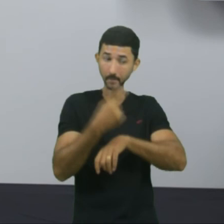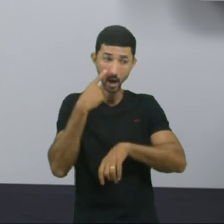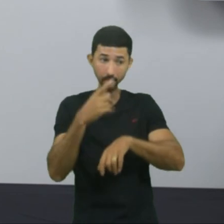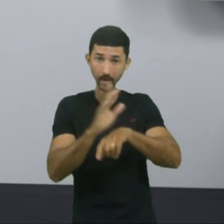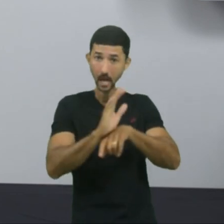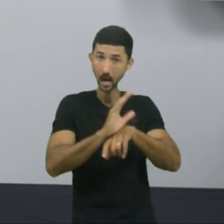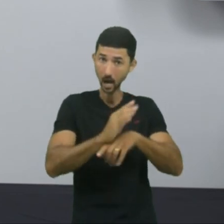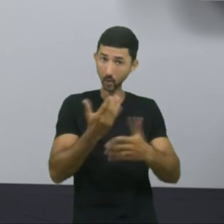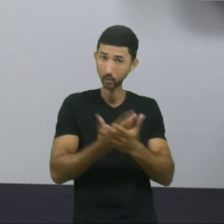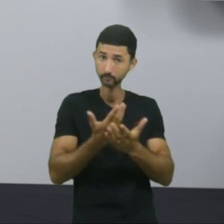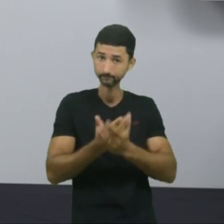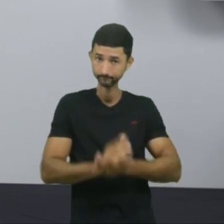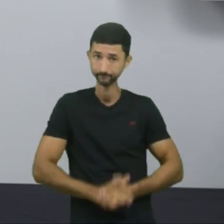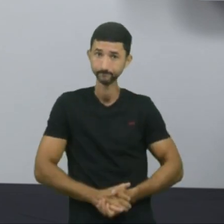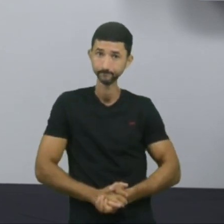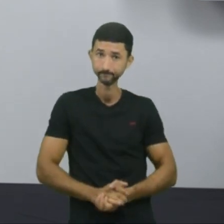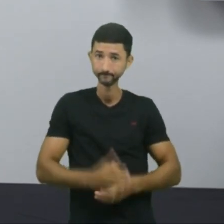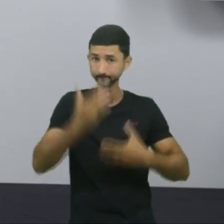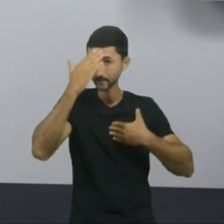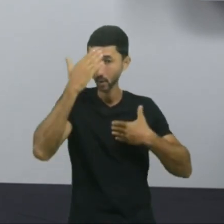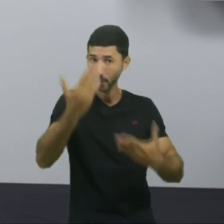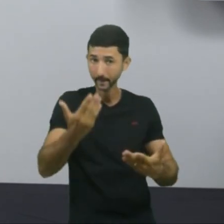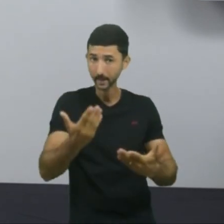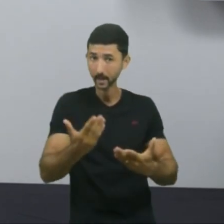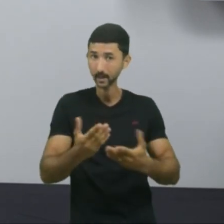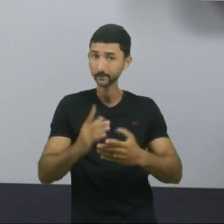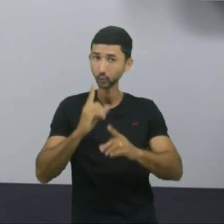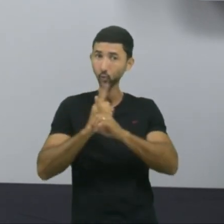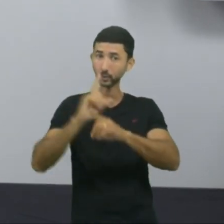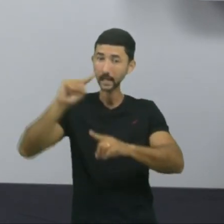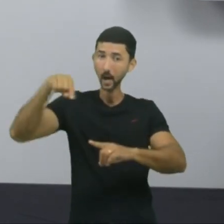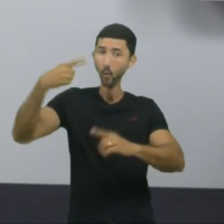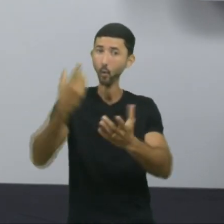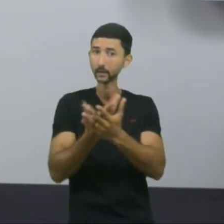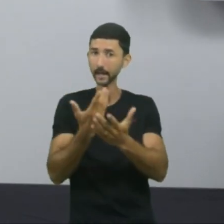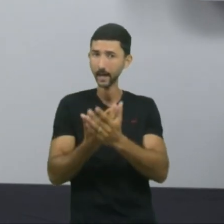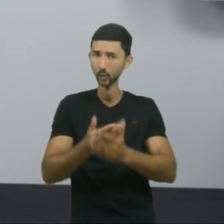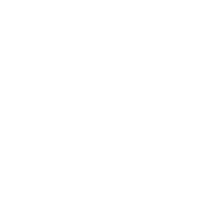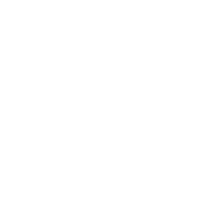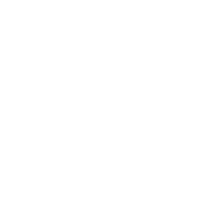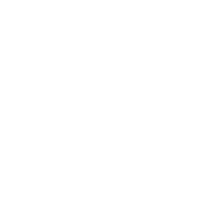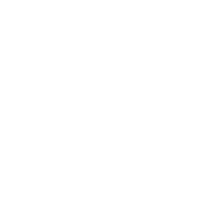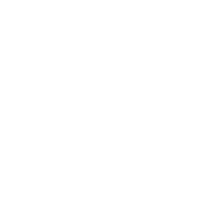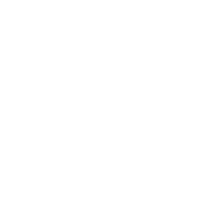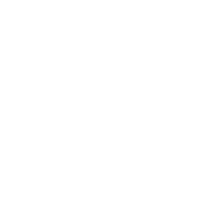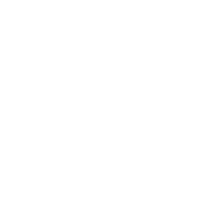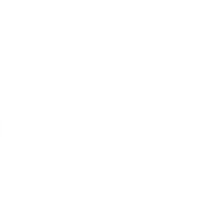às aulas do Educa Belém. Muito obrigada, nos encontramos na próxima aula.